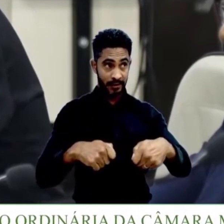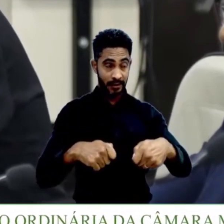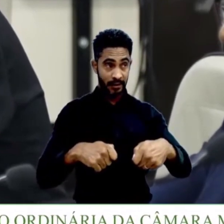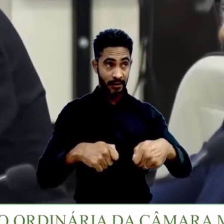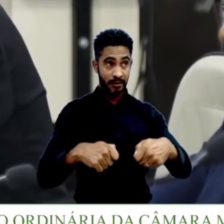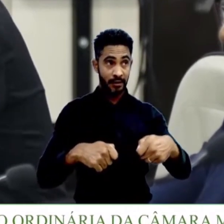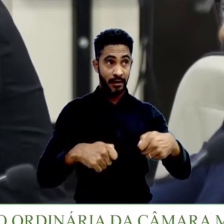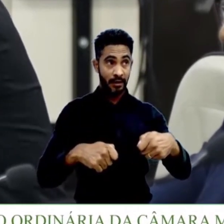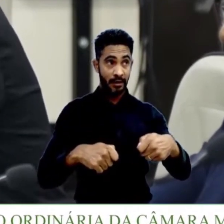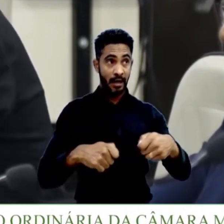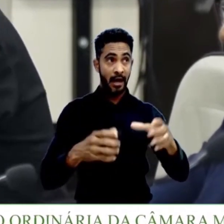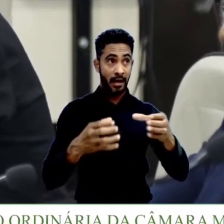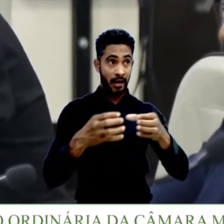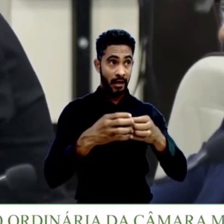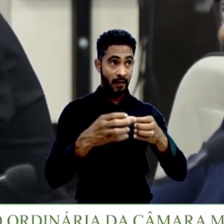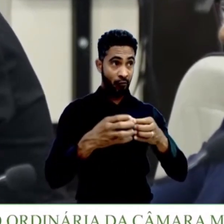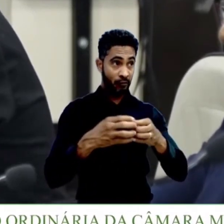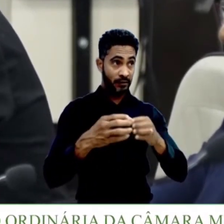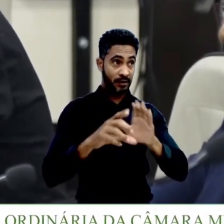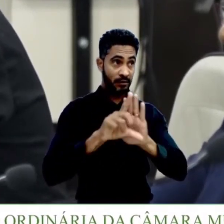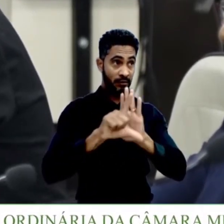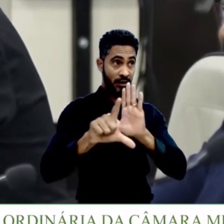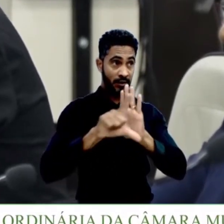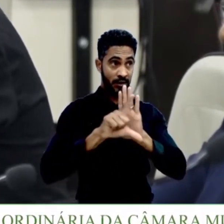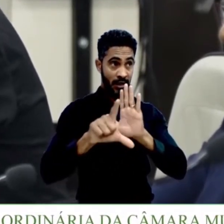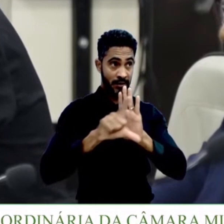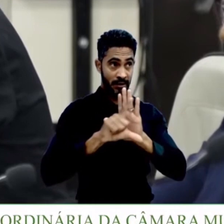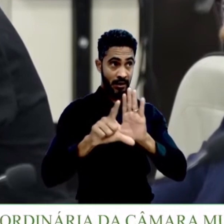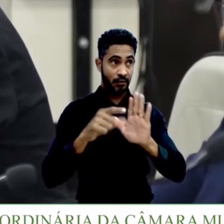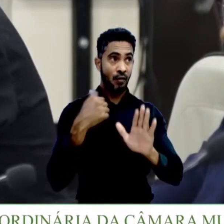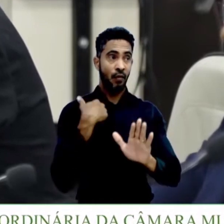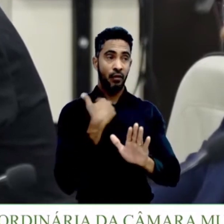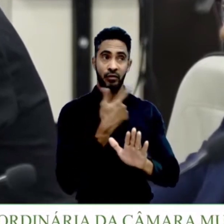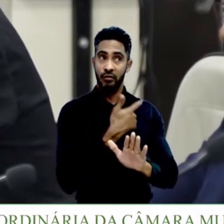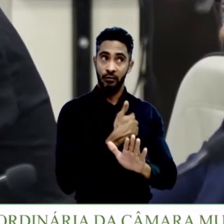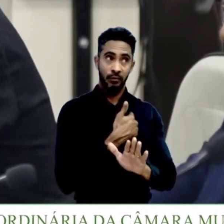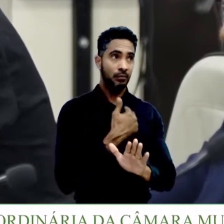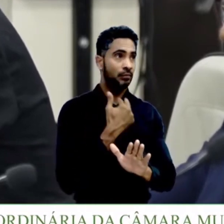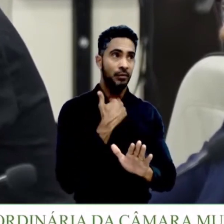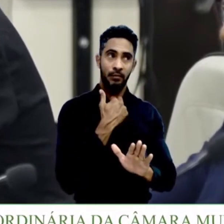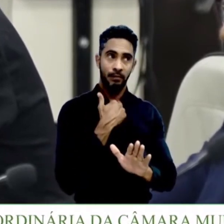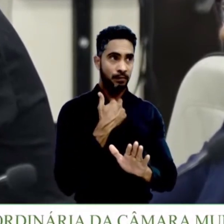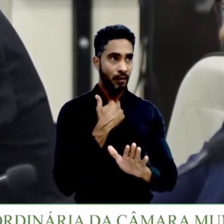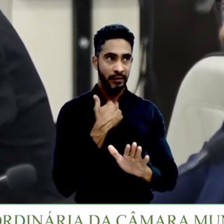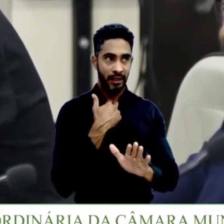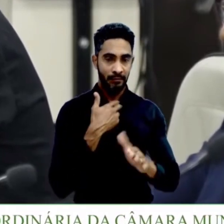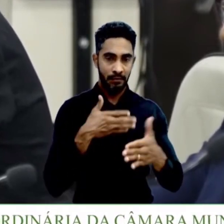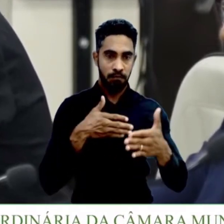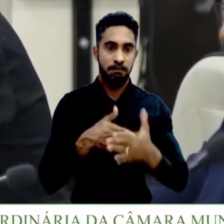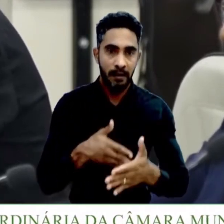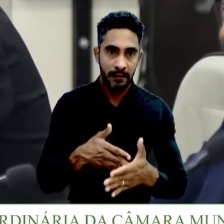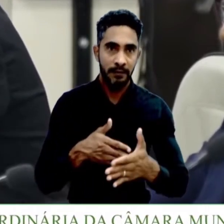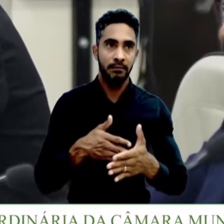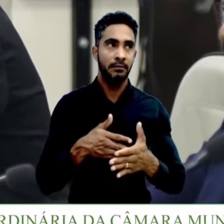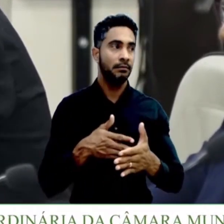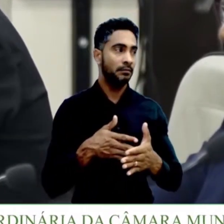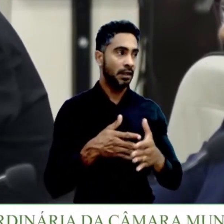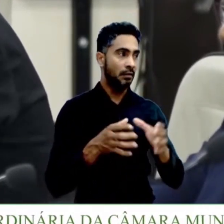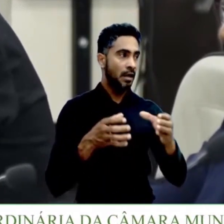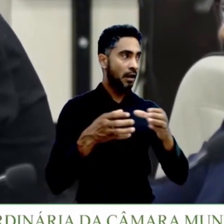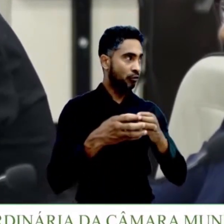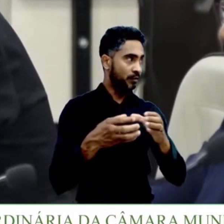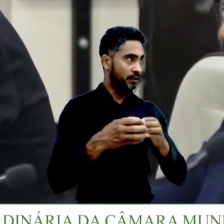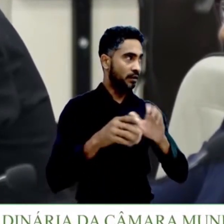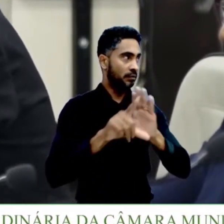a competência é da Comissão de Legislação. Nós não podemos atropelar aqui todo o processo. A Comissão